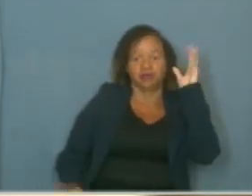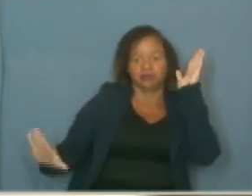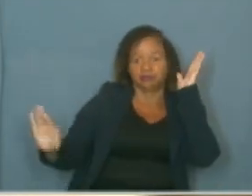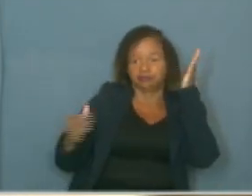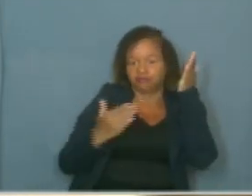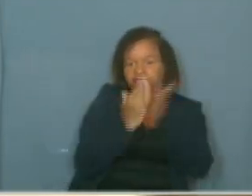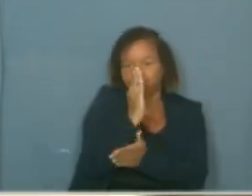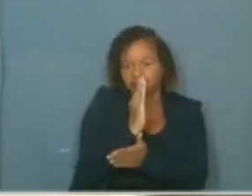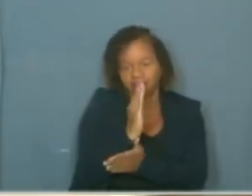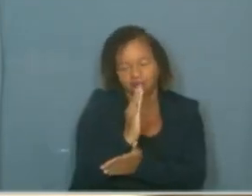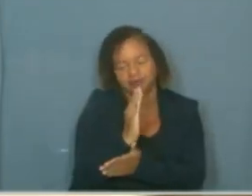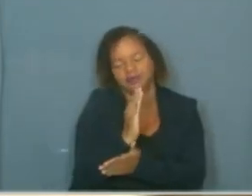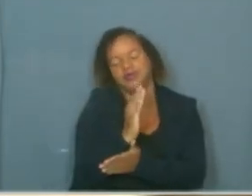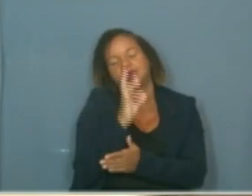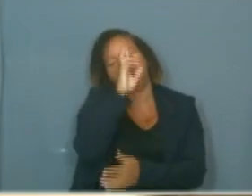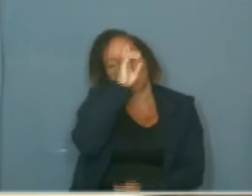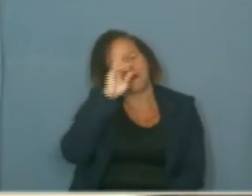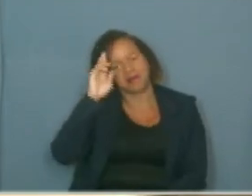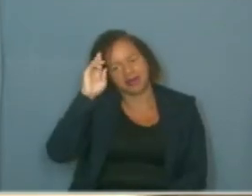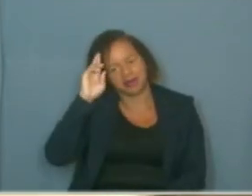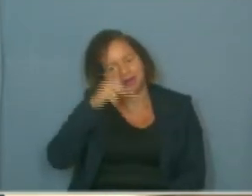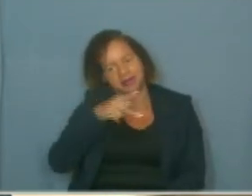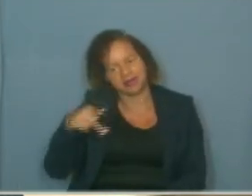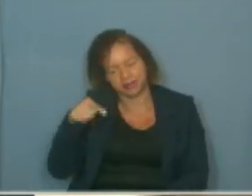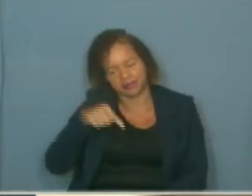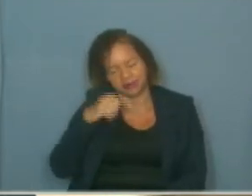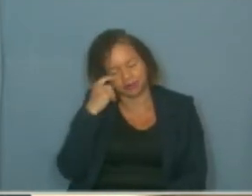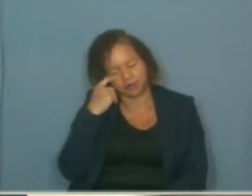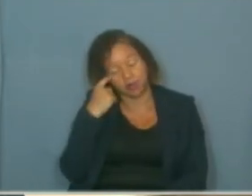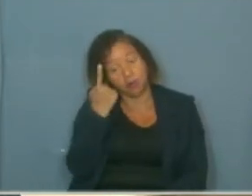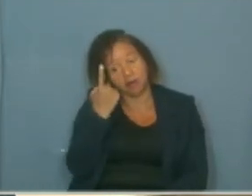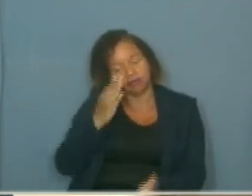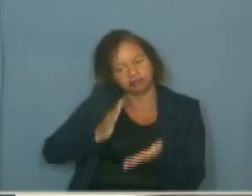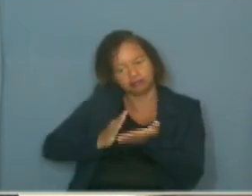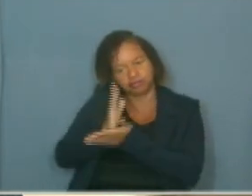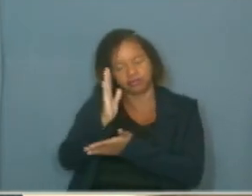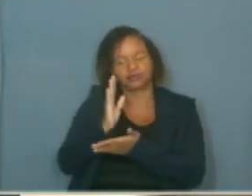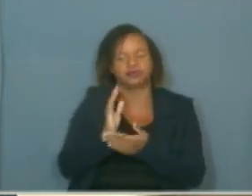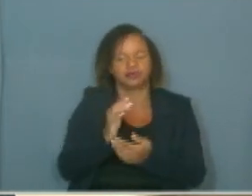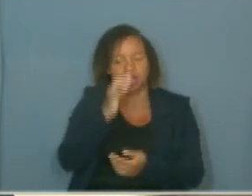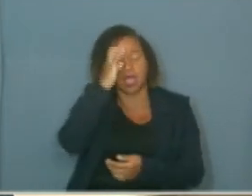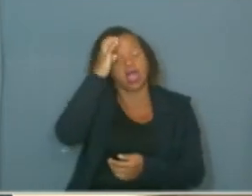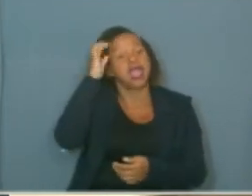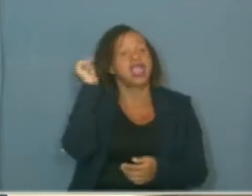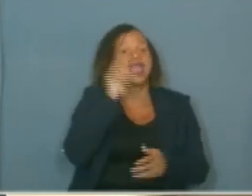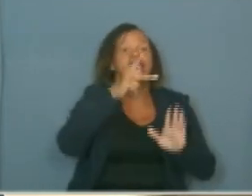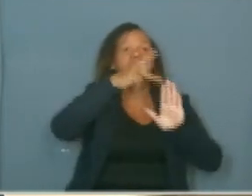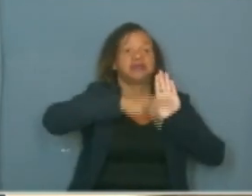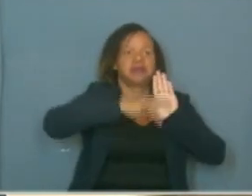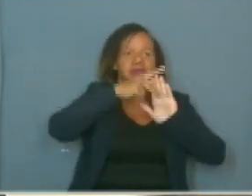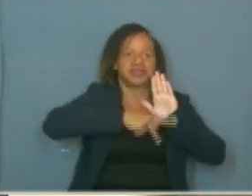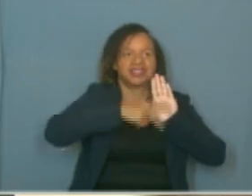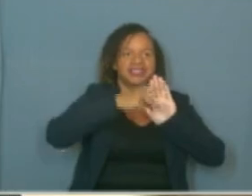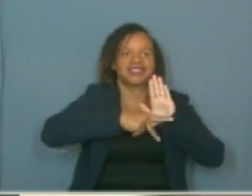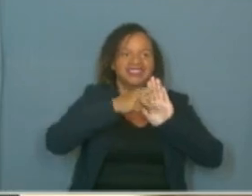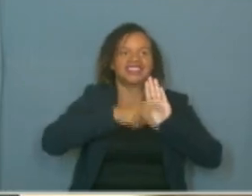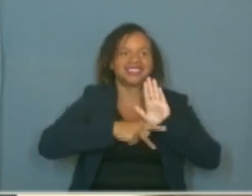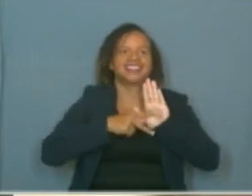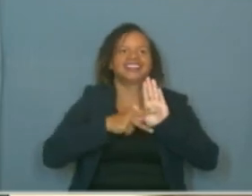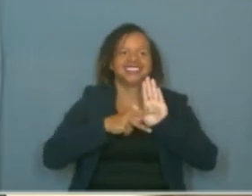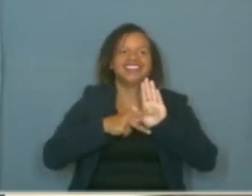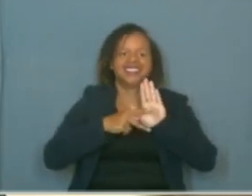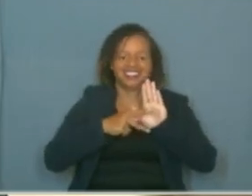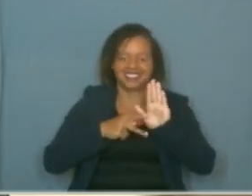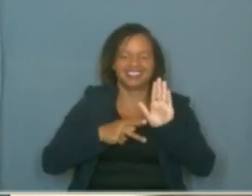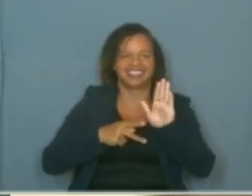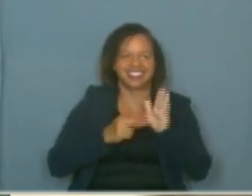vereador Almir Fernando, vereador Romerinho Jatobá, presidente dessa casa, uma vez sancionado, esse projeto, tornando-se lei, ele não